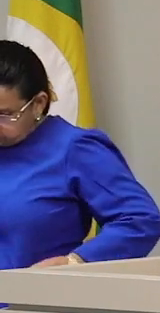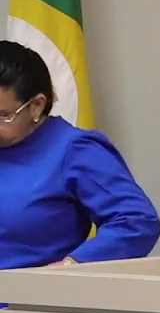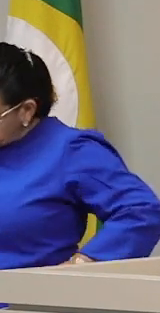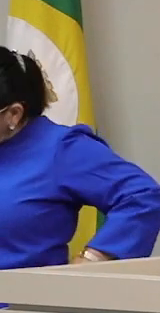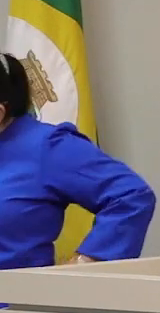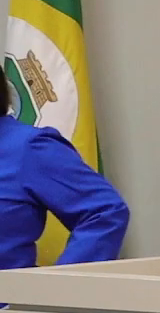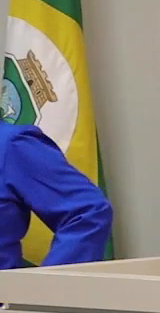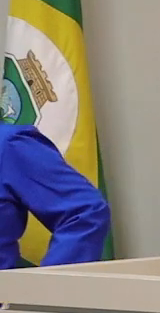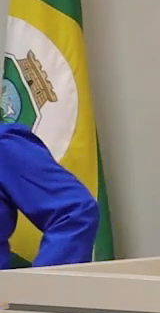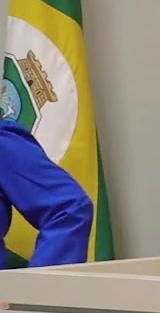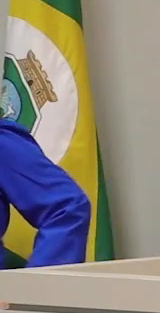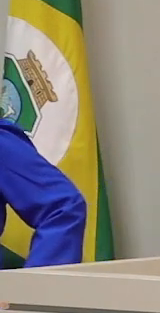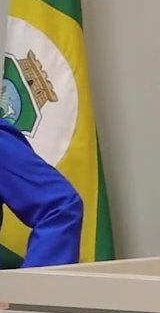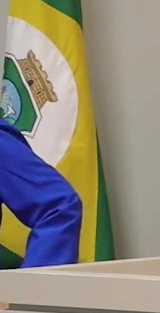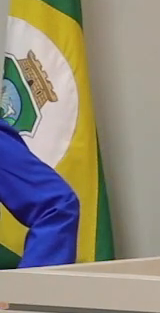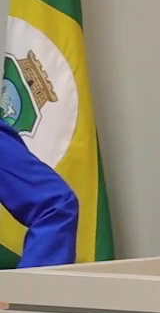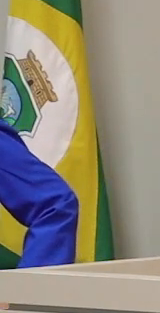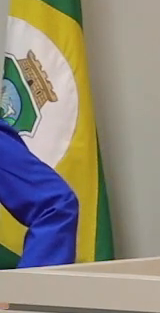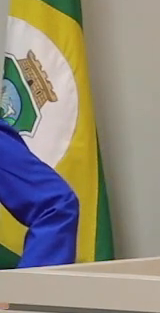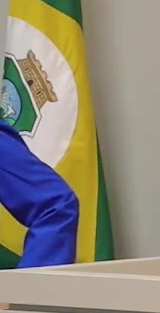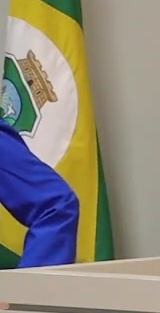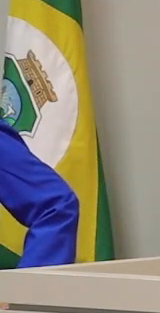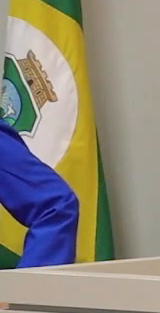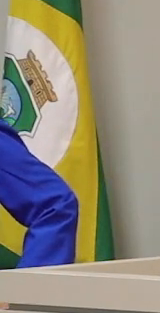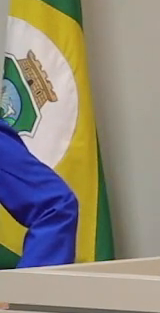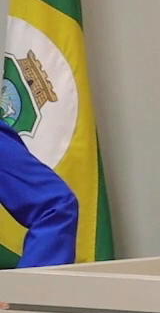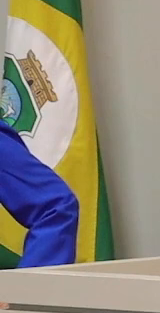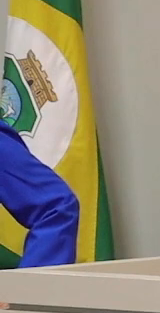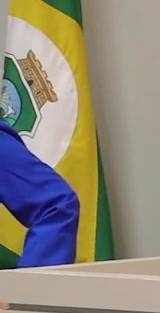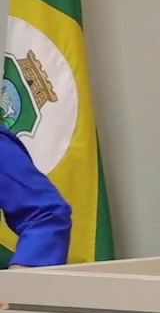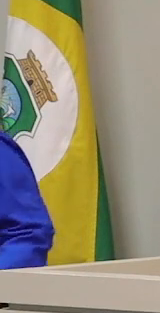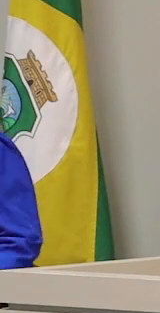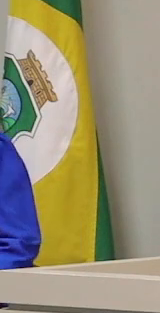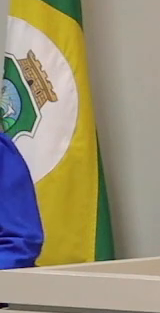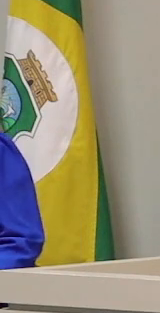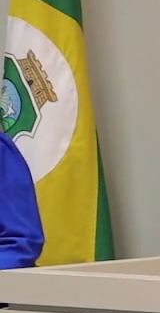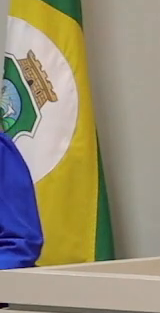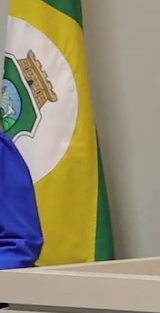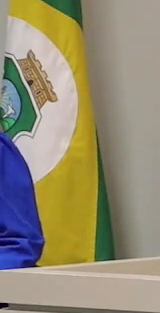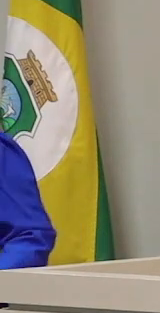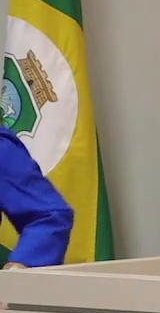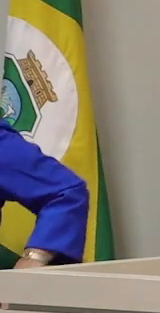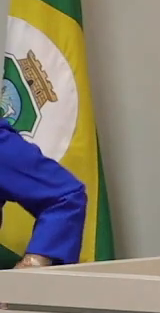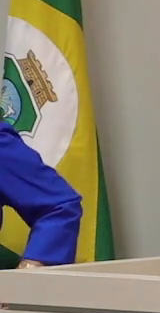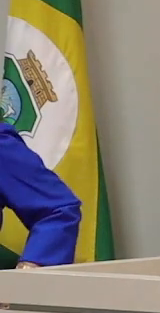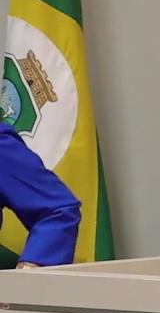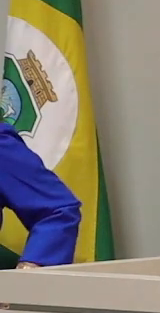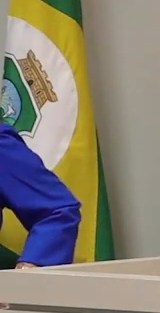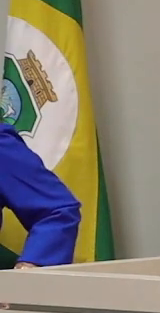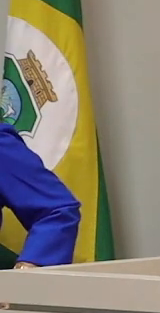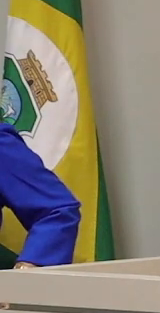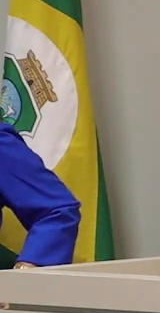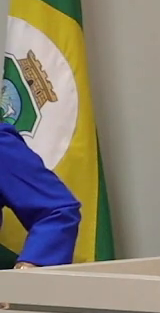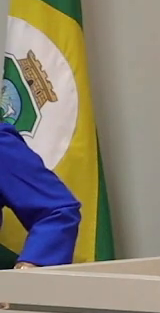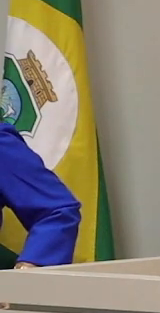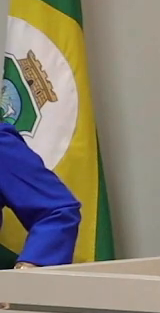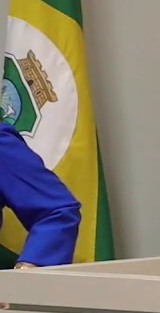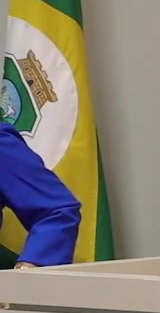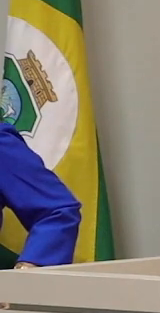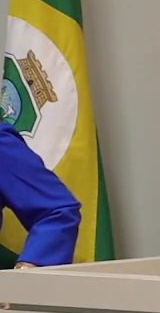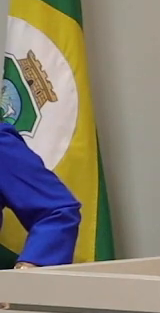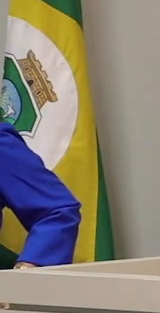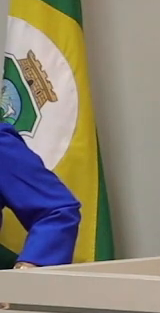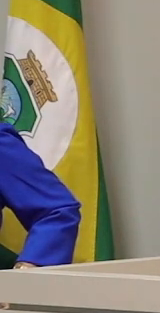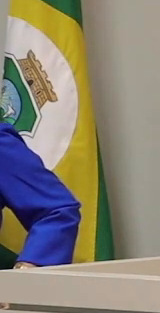continuar fazendo por tabuleiro eu tenho certeza abastecimento d'água Ronaldo Malveira colega depois puder a parte que eu